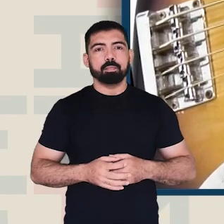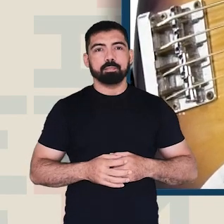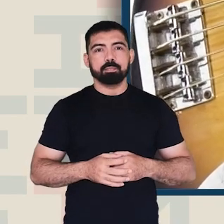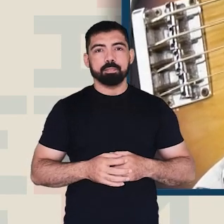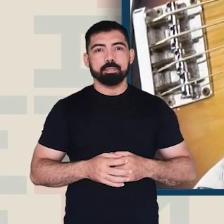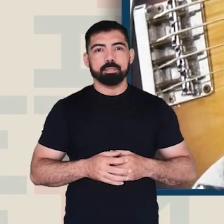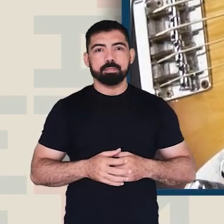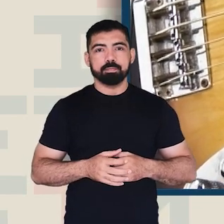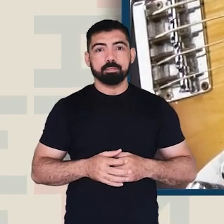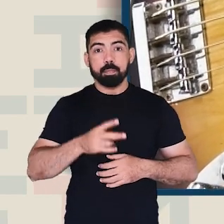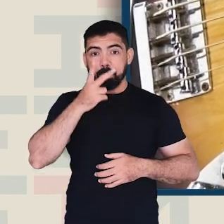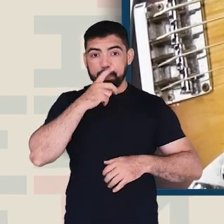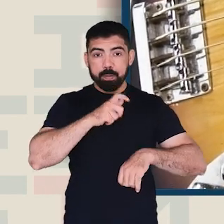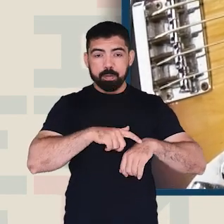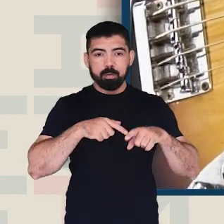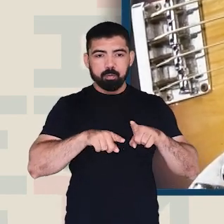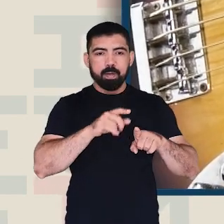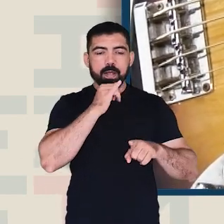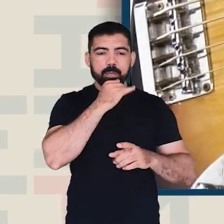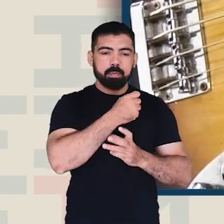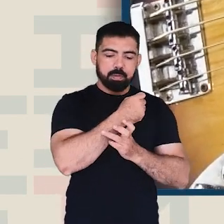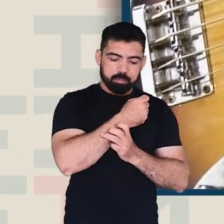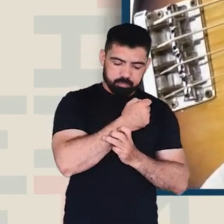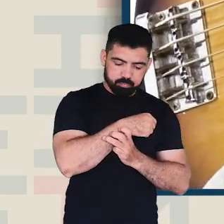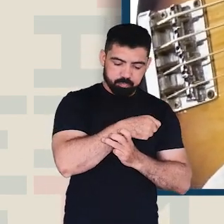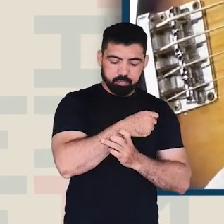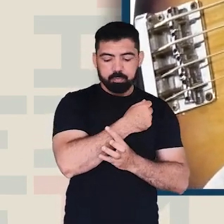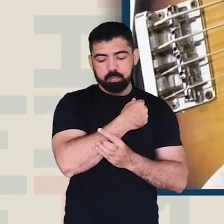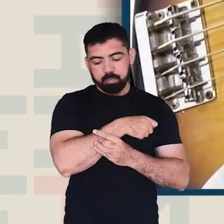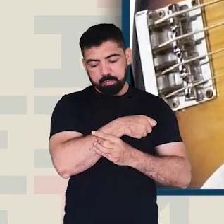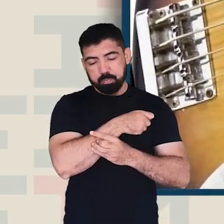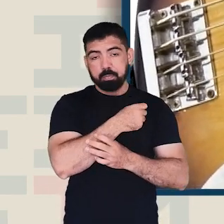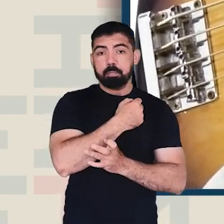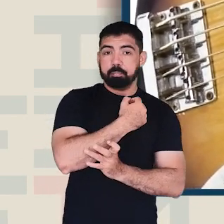ao mesmo tempo. Aqui eu tenho 3 notas ao mesmo tempo.